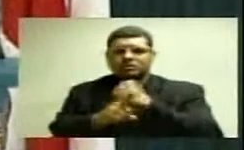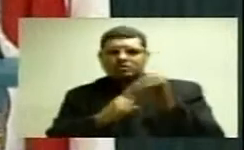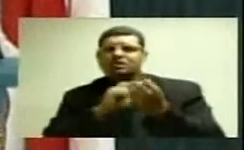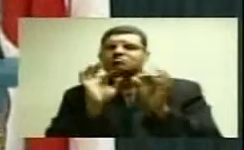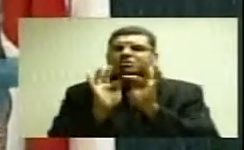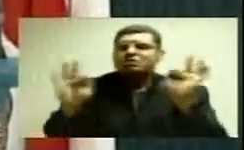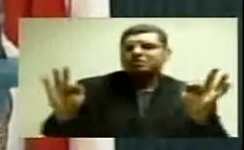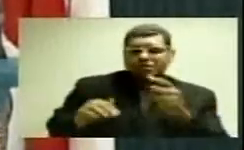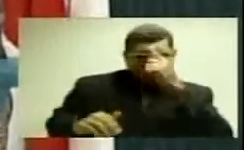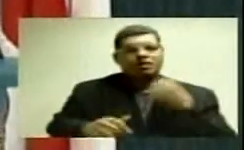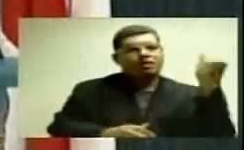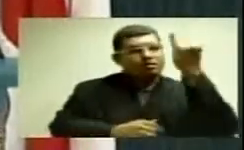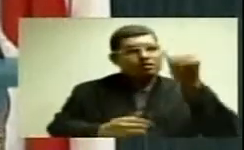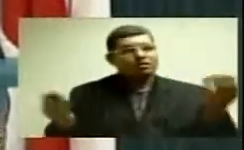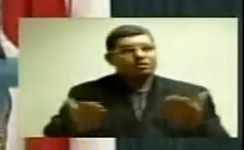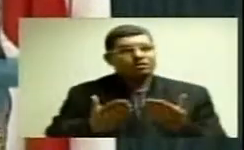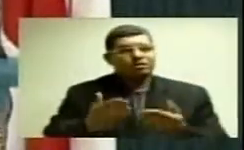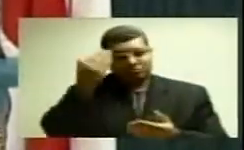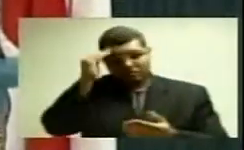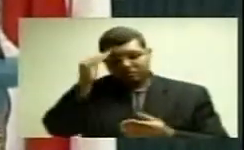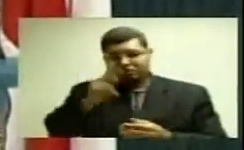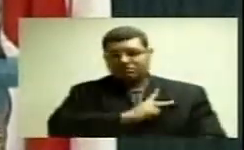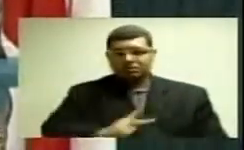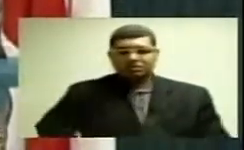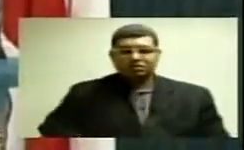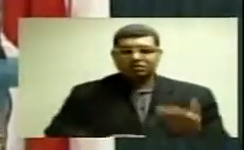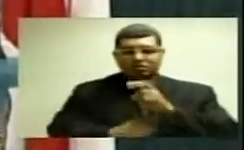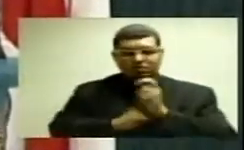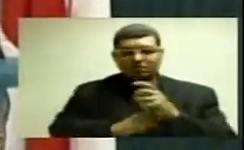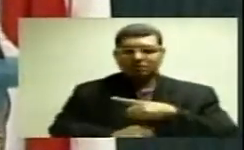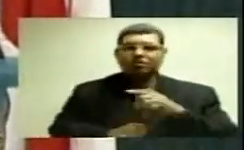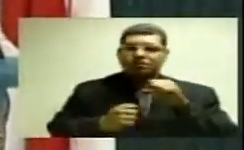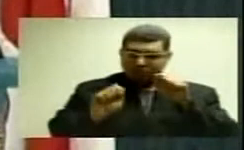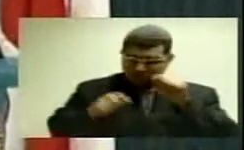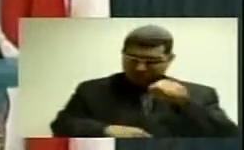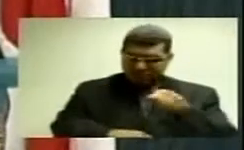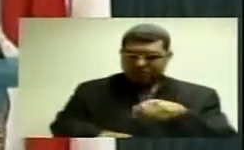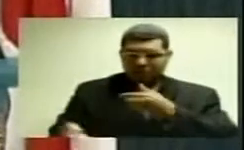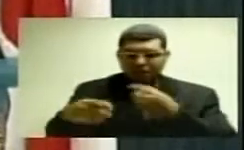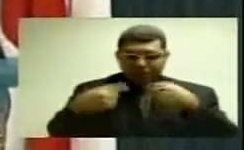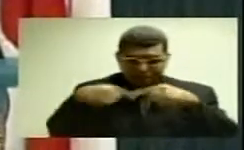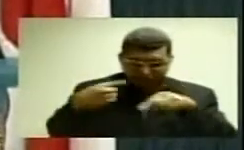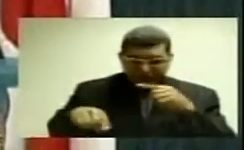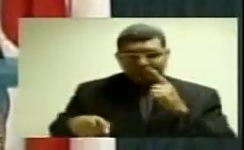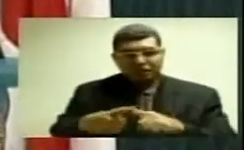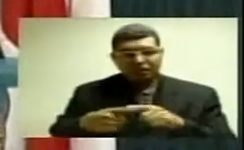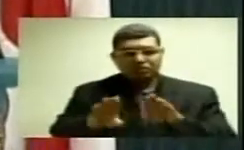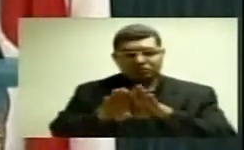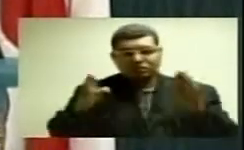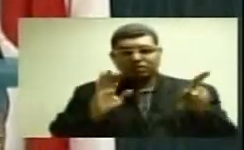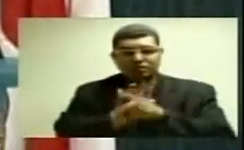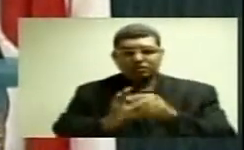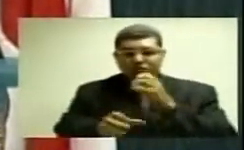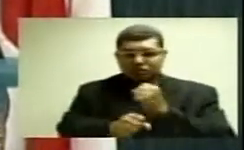sociedade sim importância, e entendo, senhor presidente, que essa casa deva sim participar desse debate, até porque nós abrimos parte